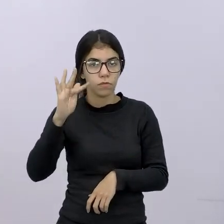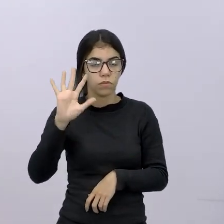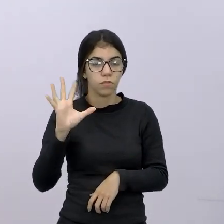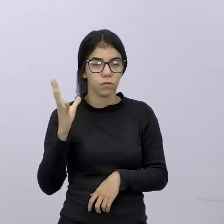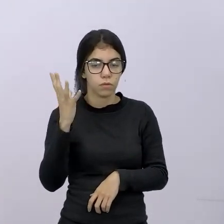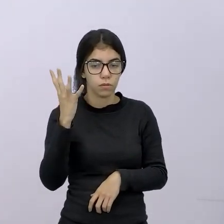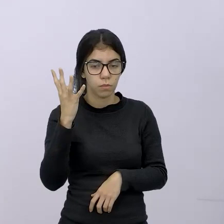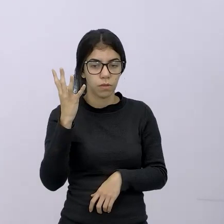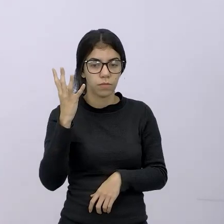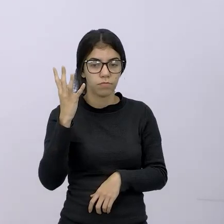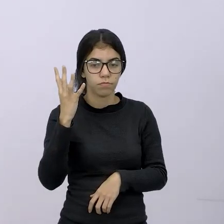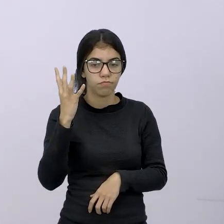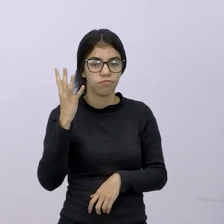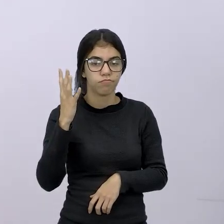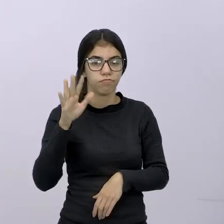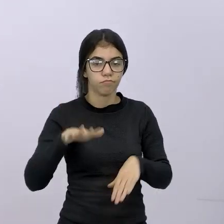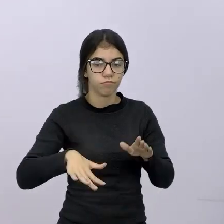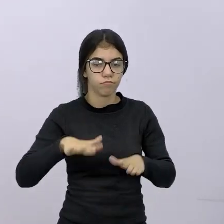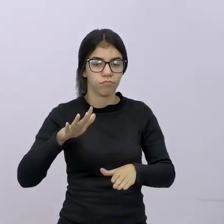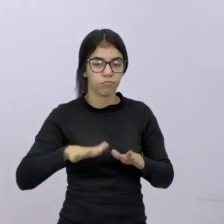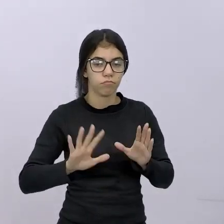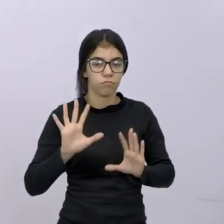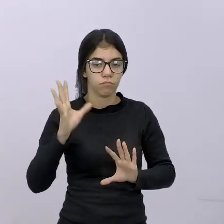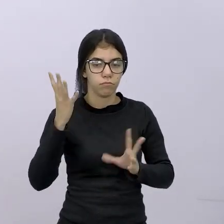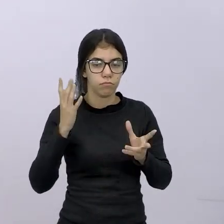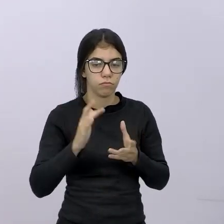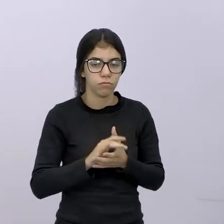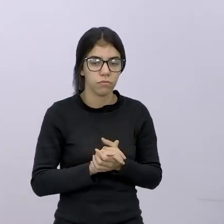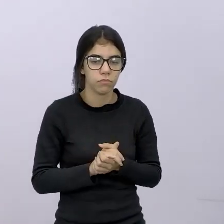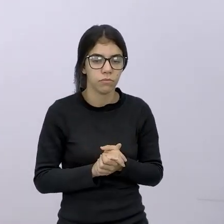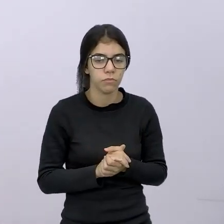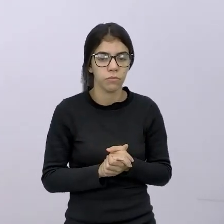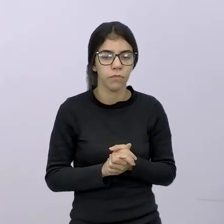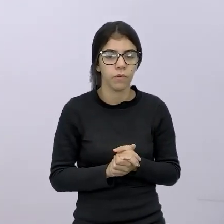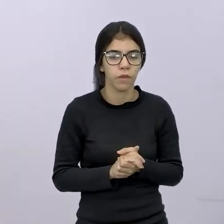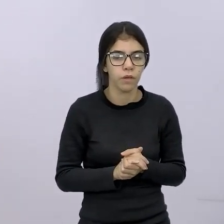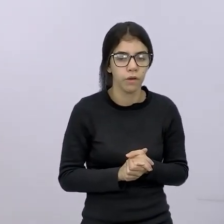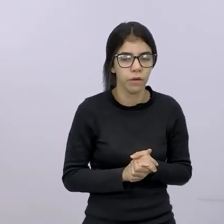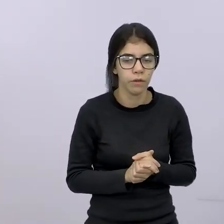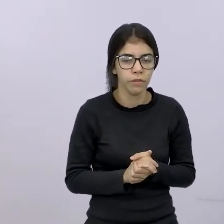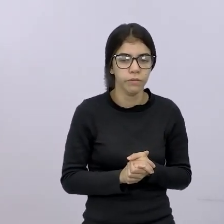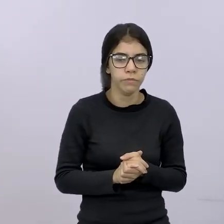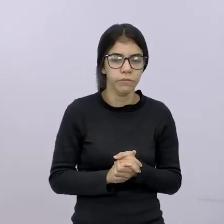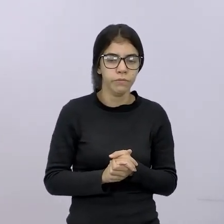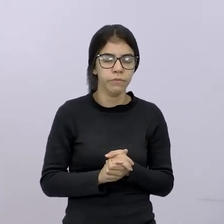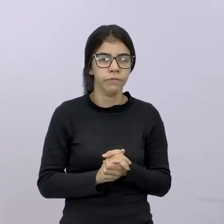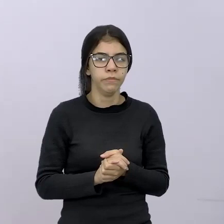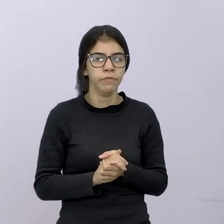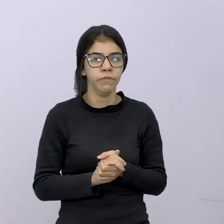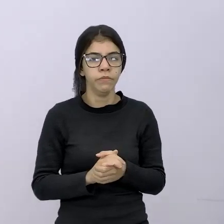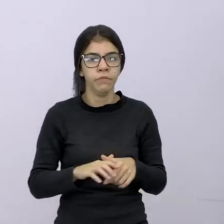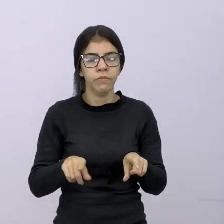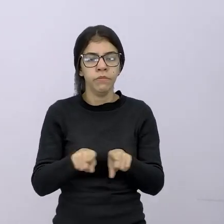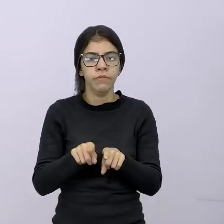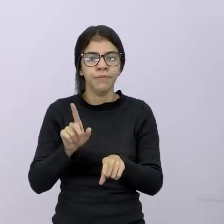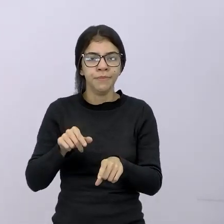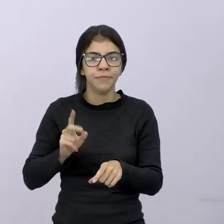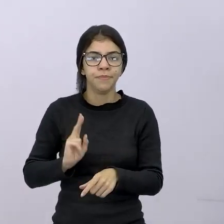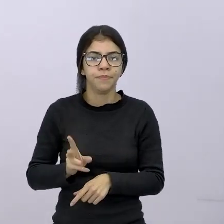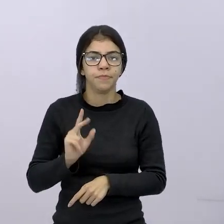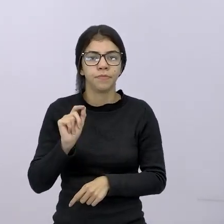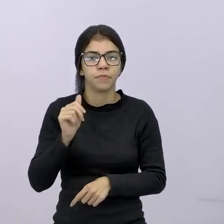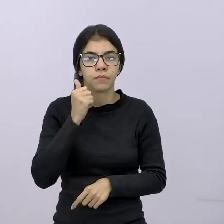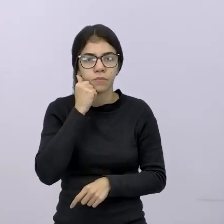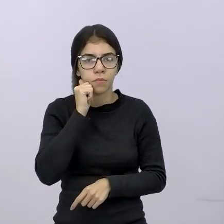dadas determinadas condições para fazer uma experiência, tá certo, pessoal? E é o sentido prevalecente na ciência,